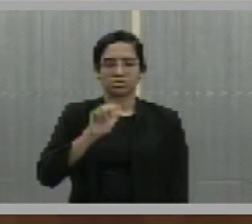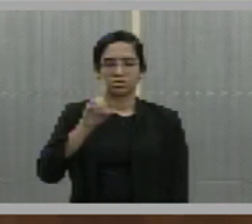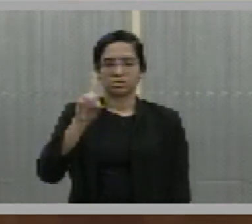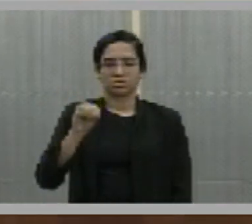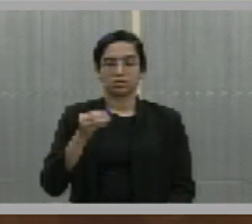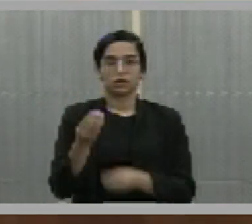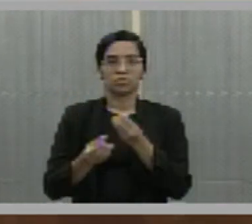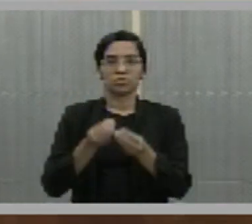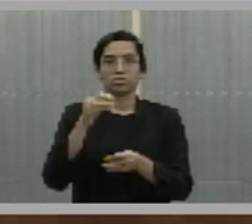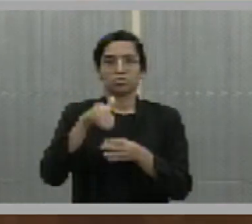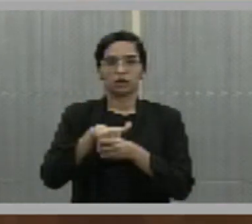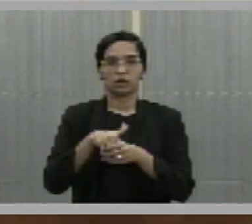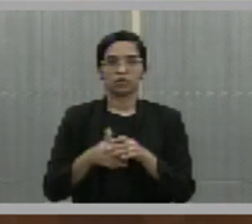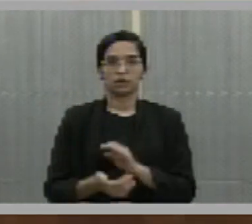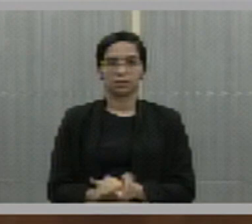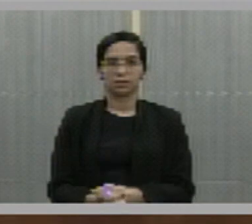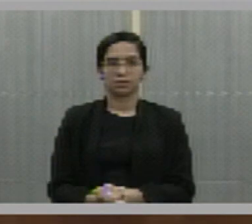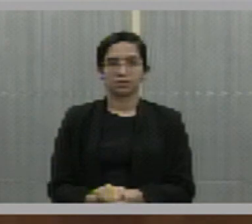vota?